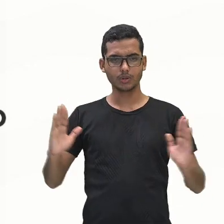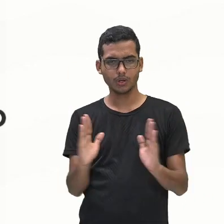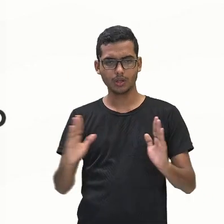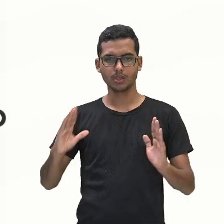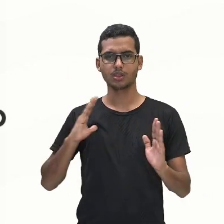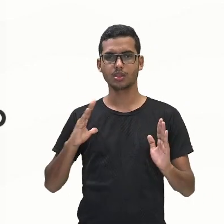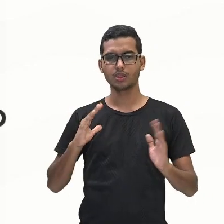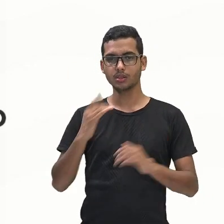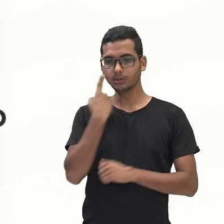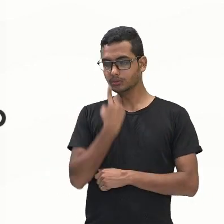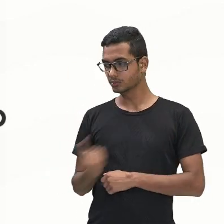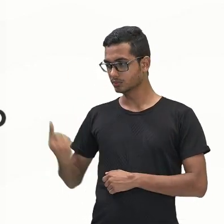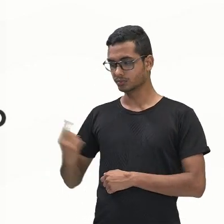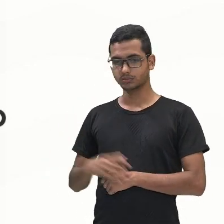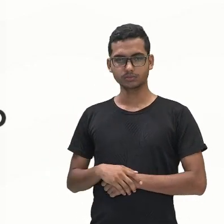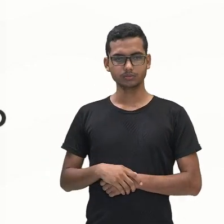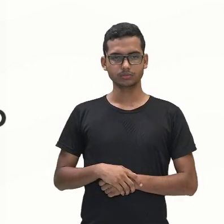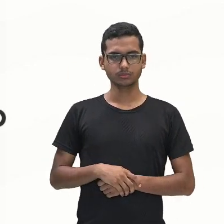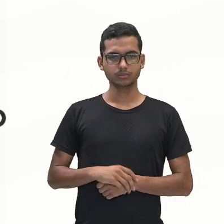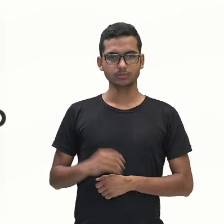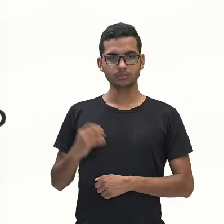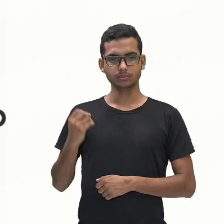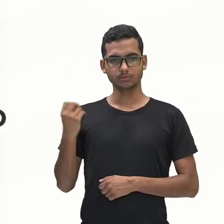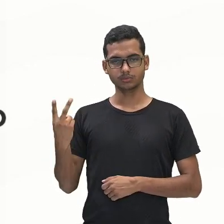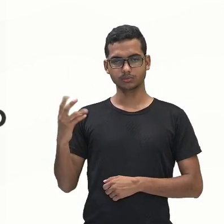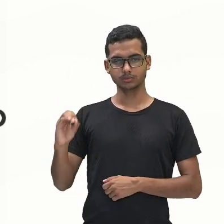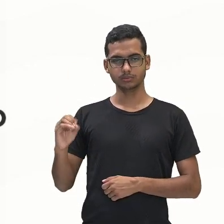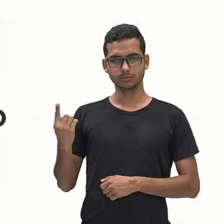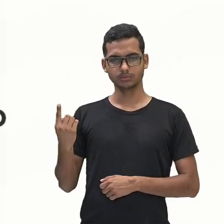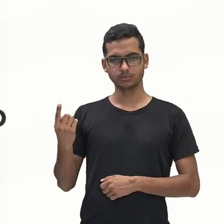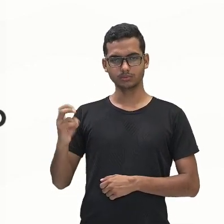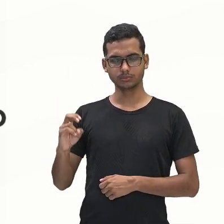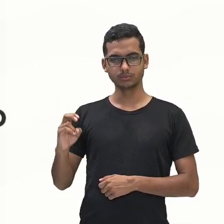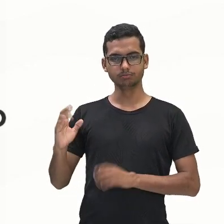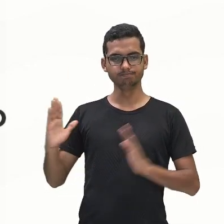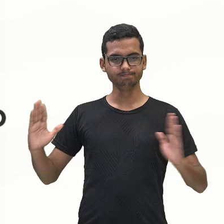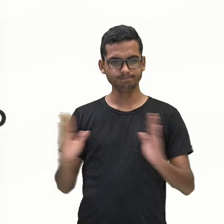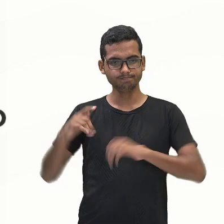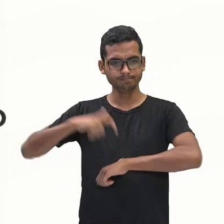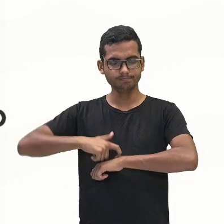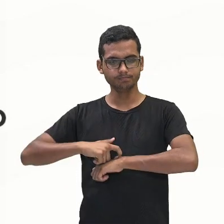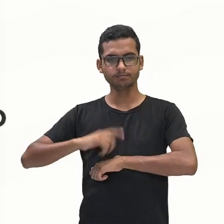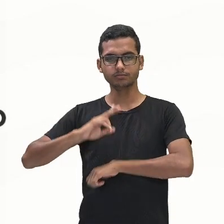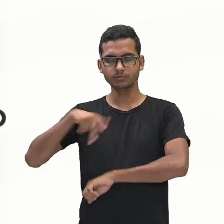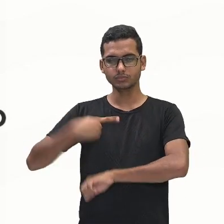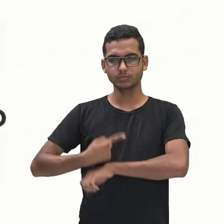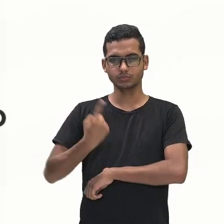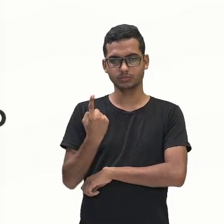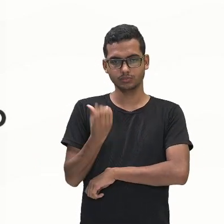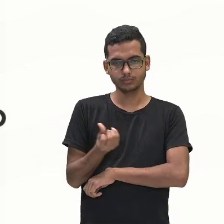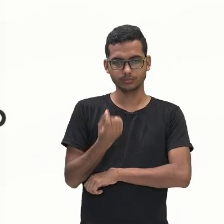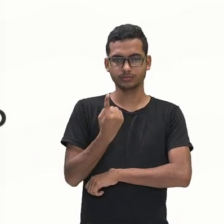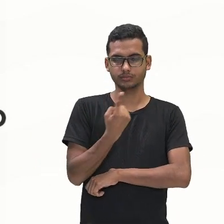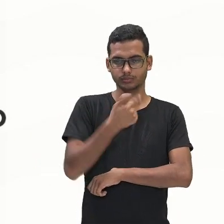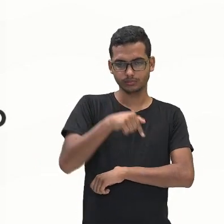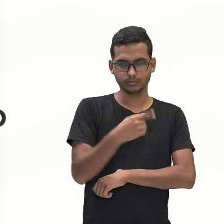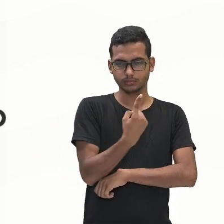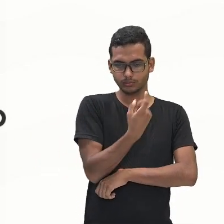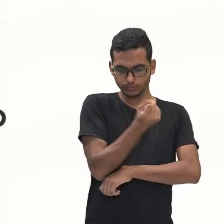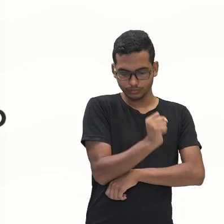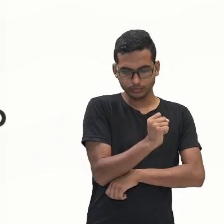2010, 2015, 5 anos. Para 2015, a gente tem 2016 em seguida, 17, 18 e aqui